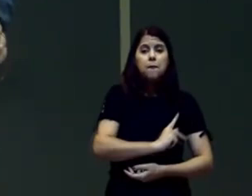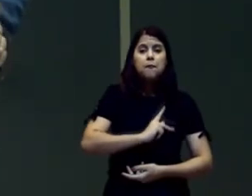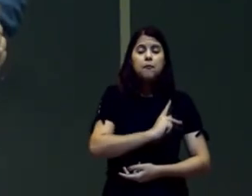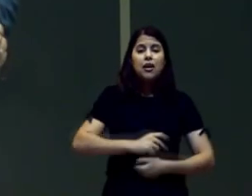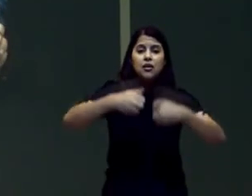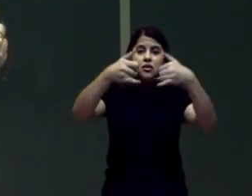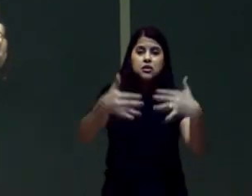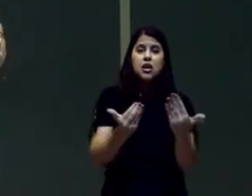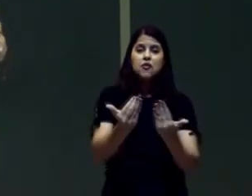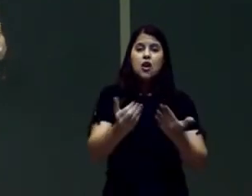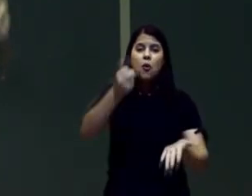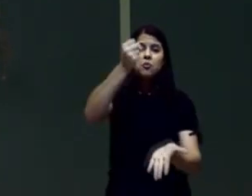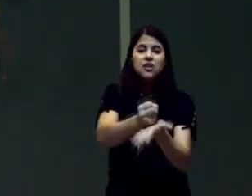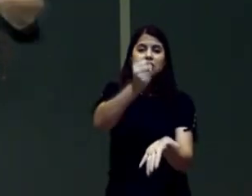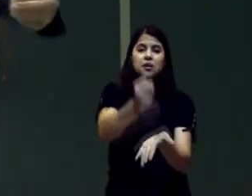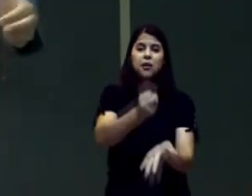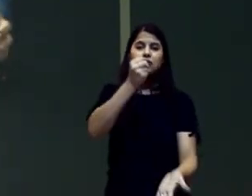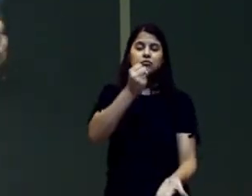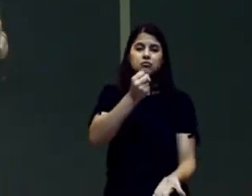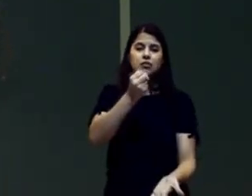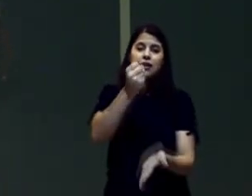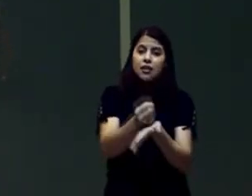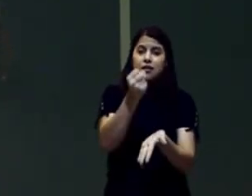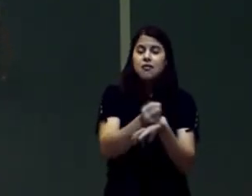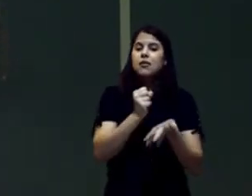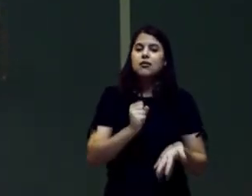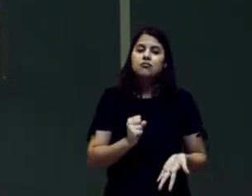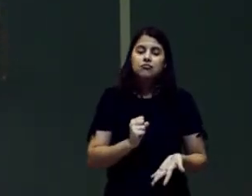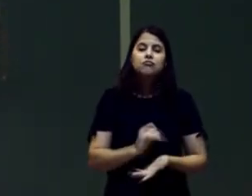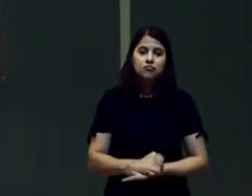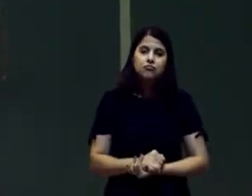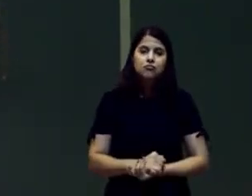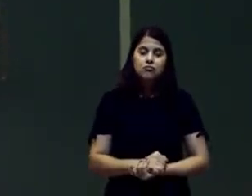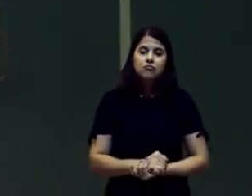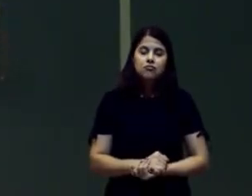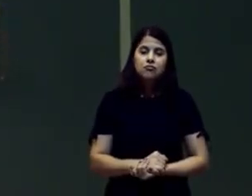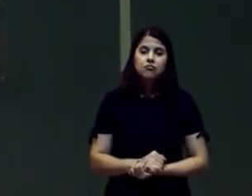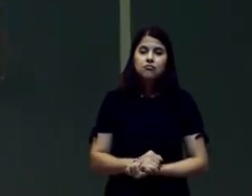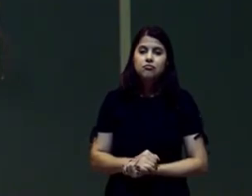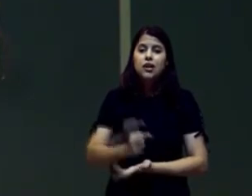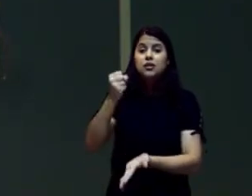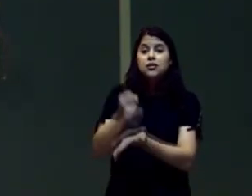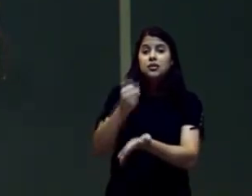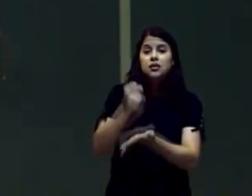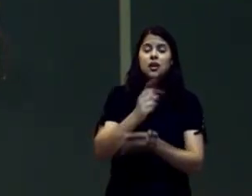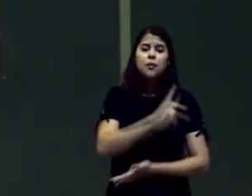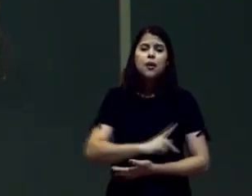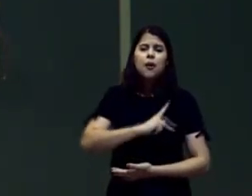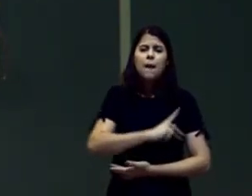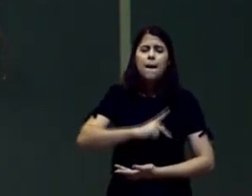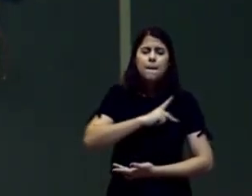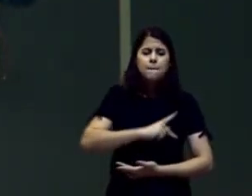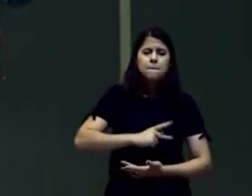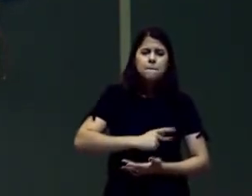para a segunda carta de Paulo a Timóteo como o testamento de Paulo. O testamento onde Paulo deixou tudo que